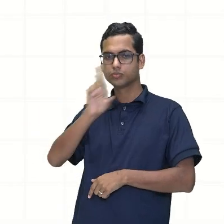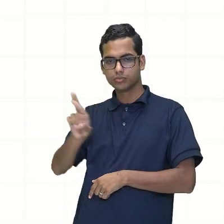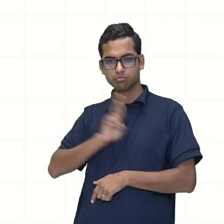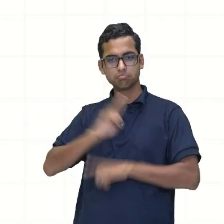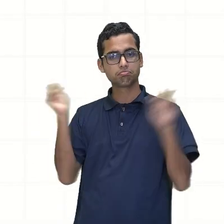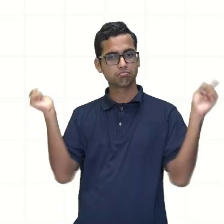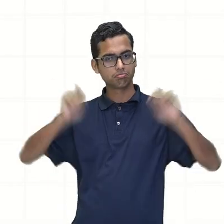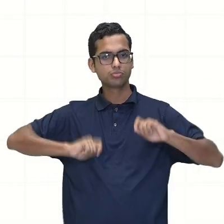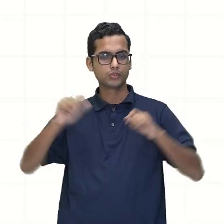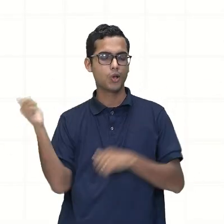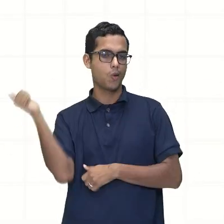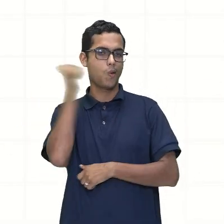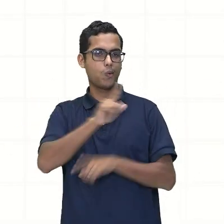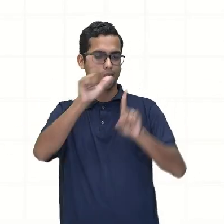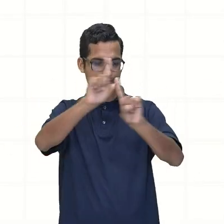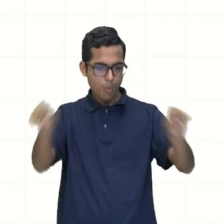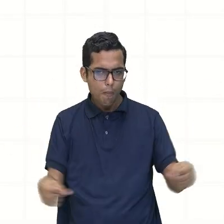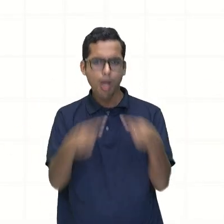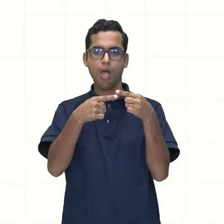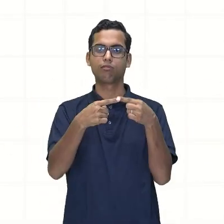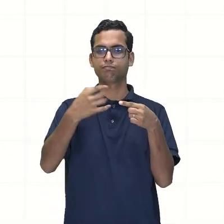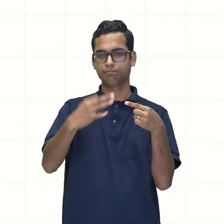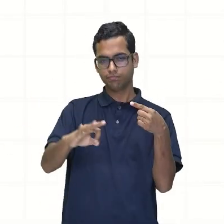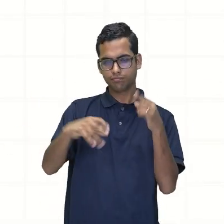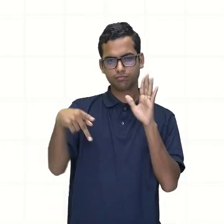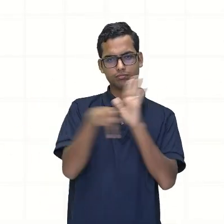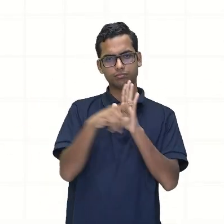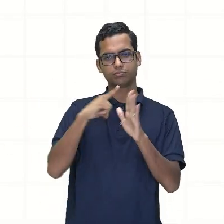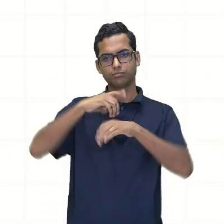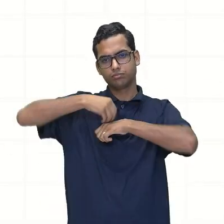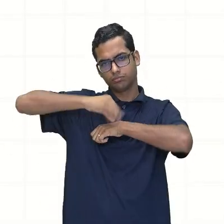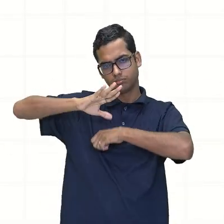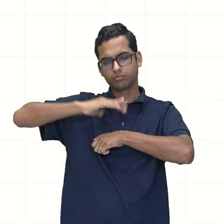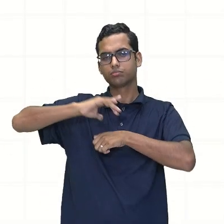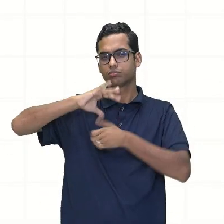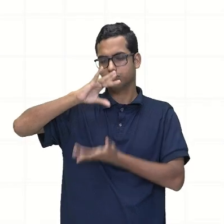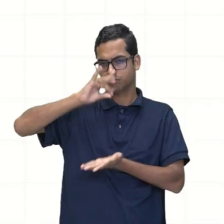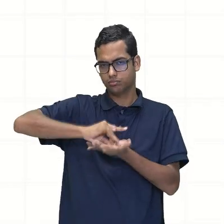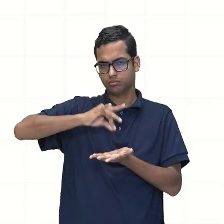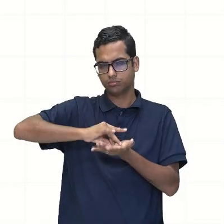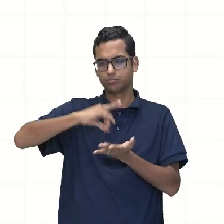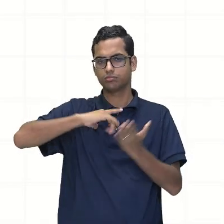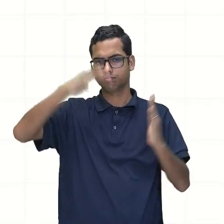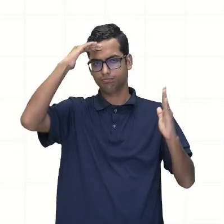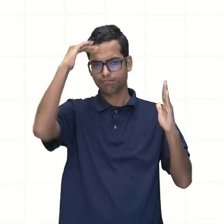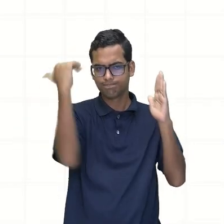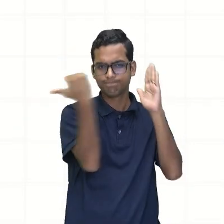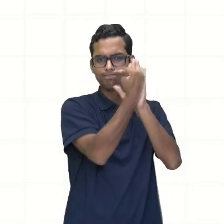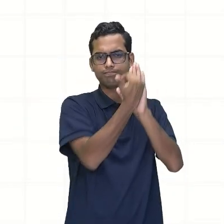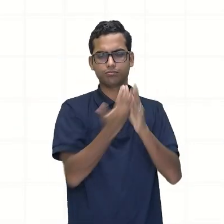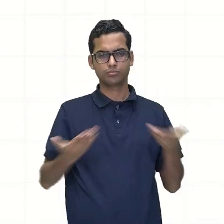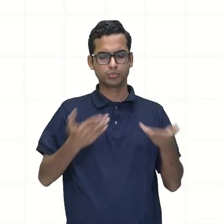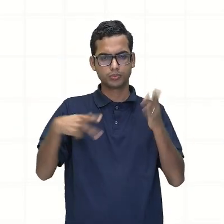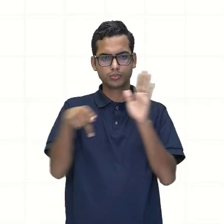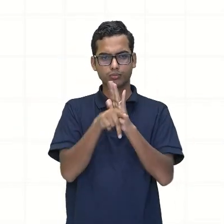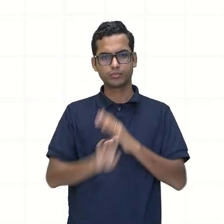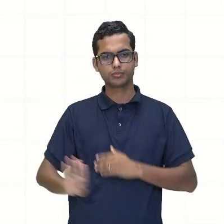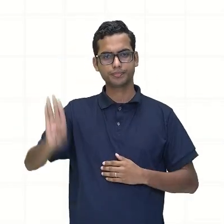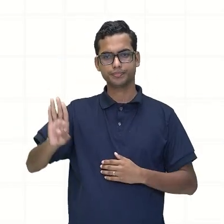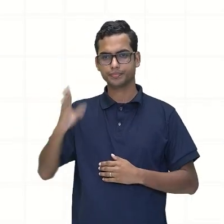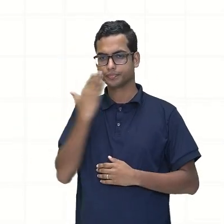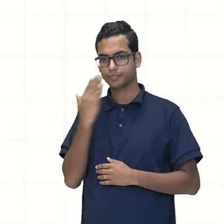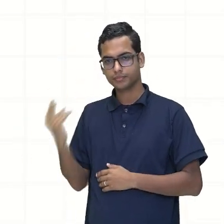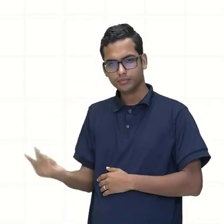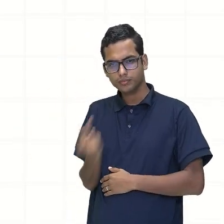gente. Vai servir lá, ele segue a recomendação. Na letra B, aqui está o valor